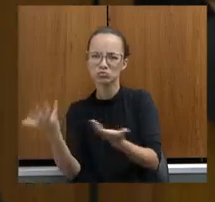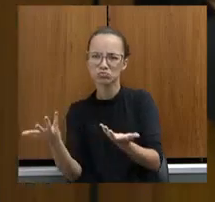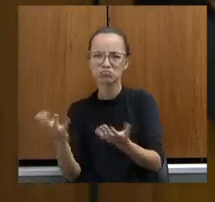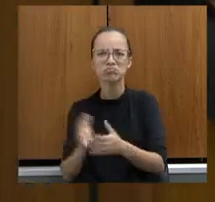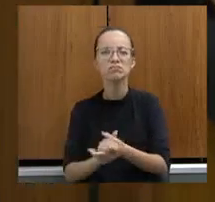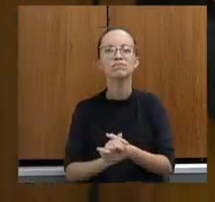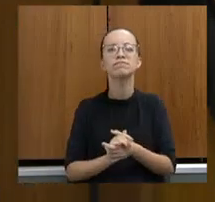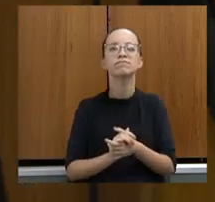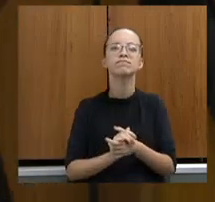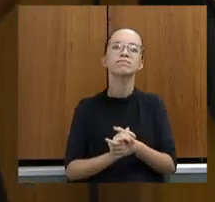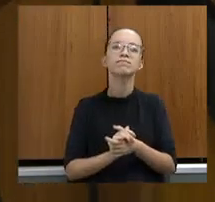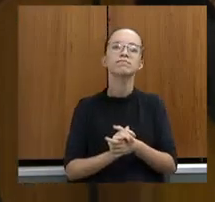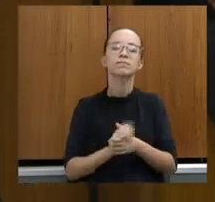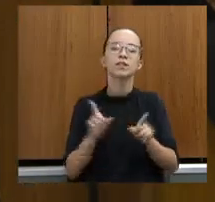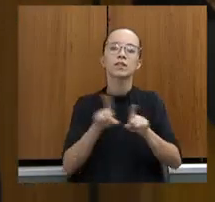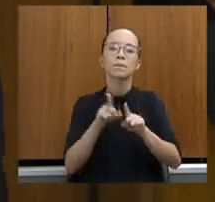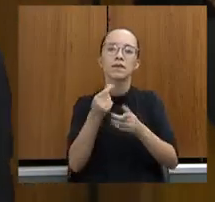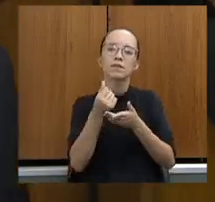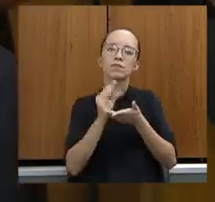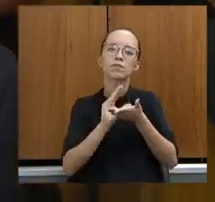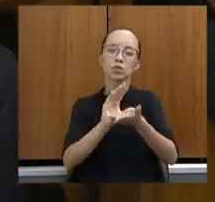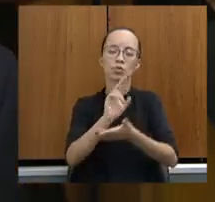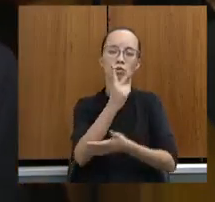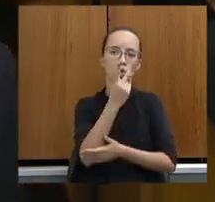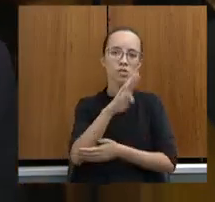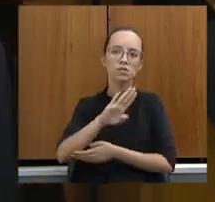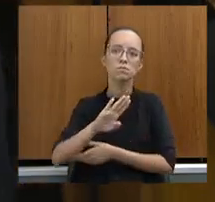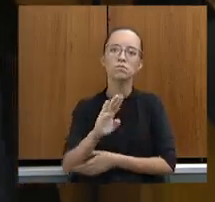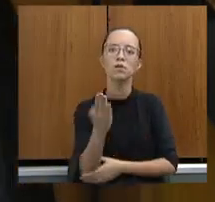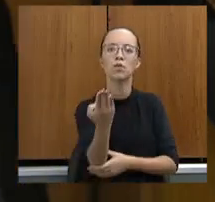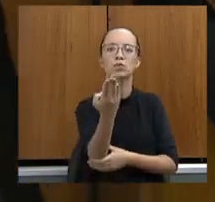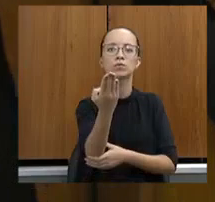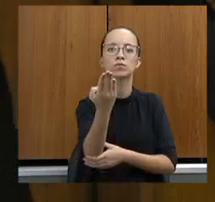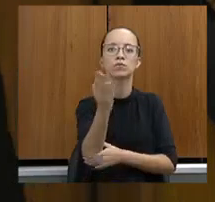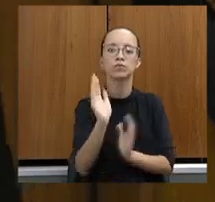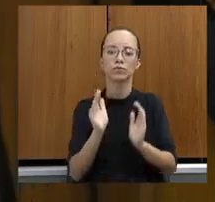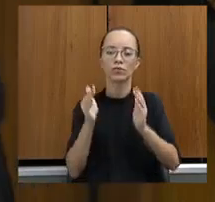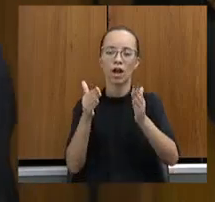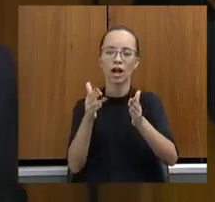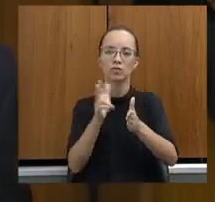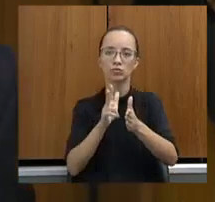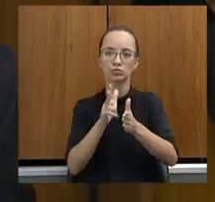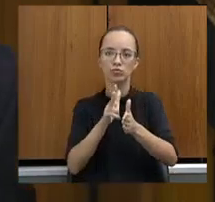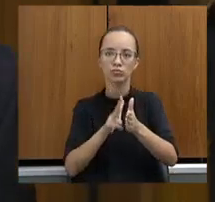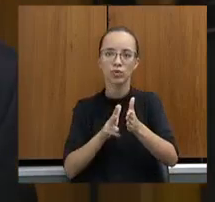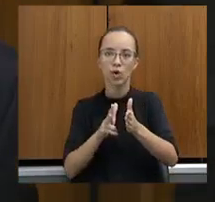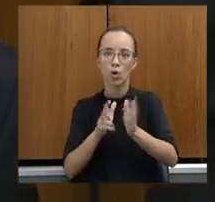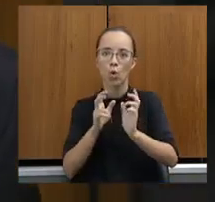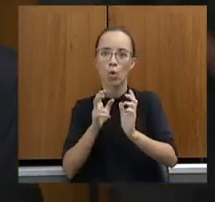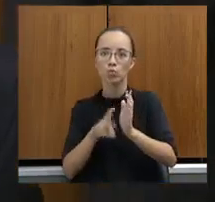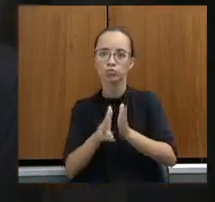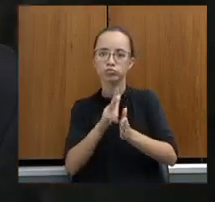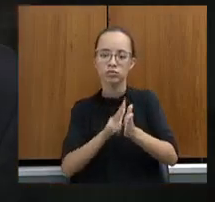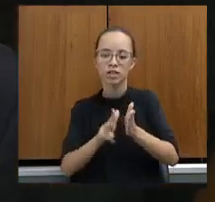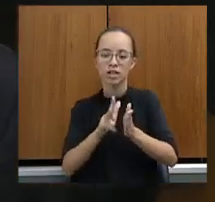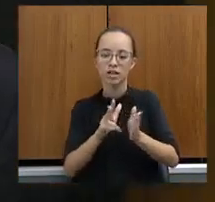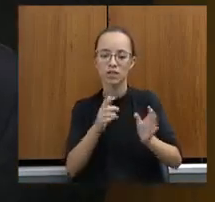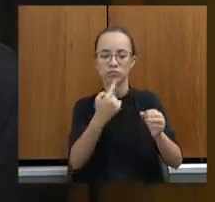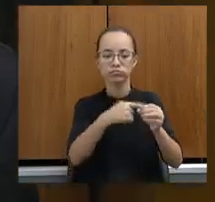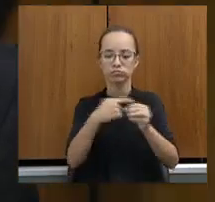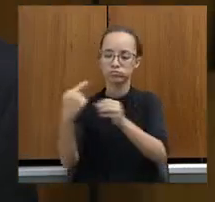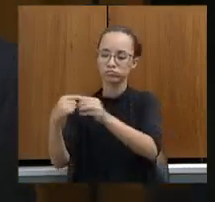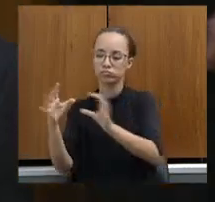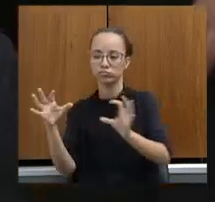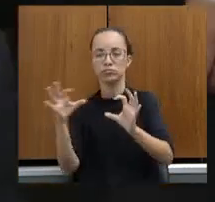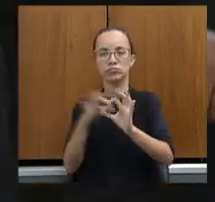fim investirá também 2 bilhões para o trem intensidades 100 Km de